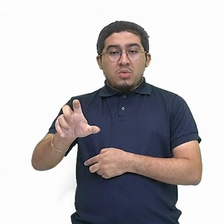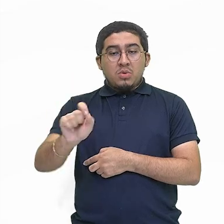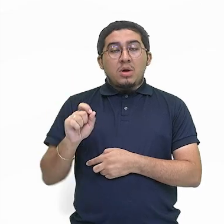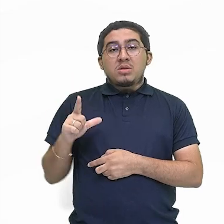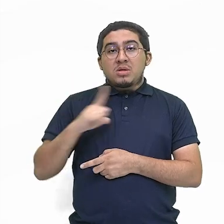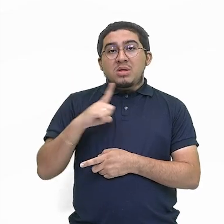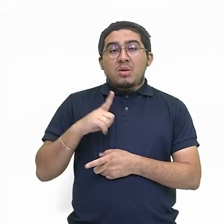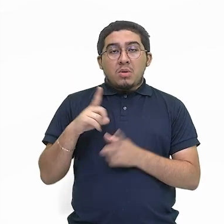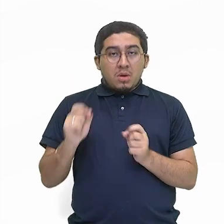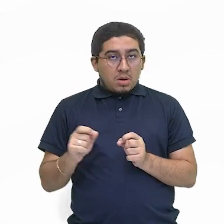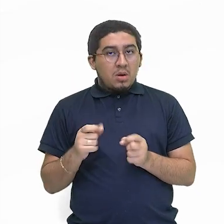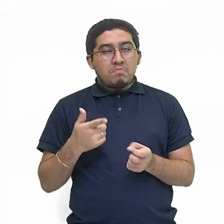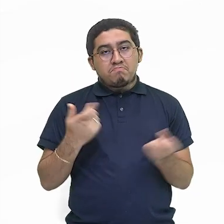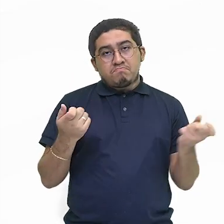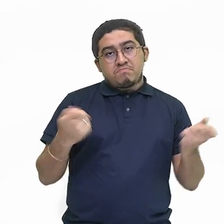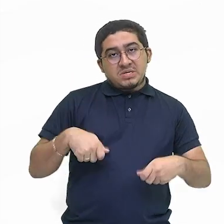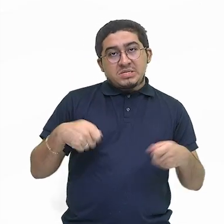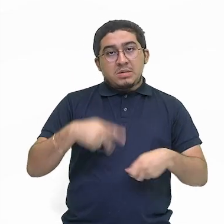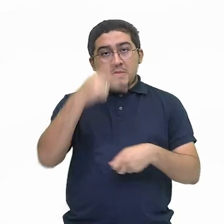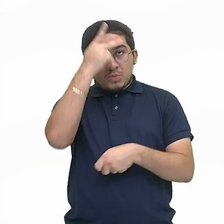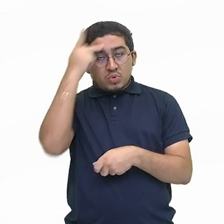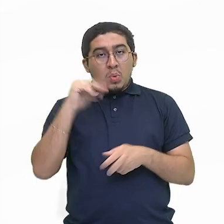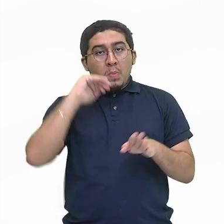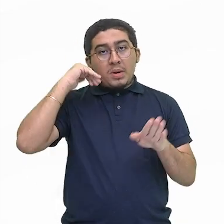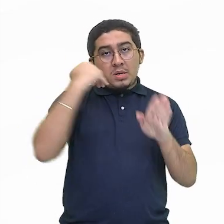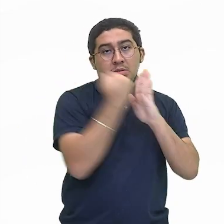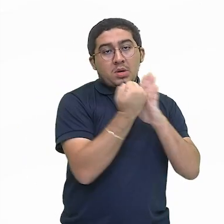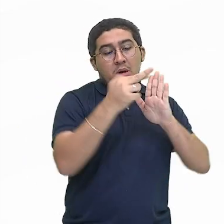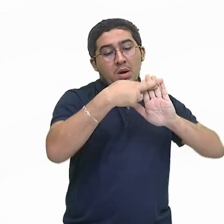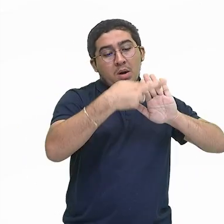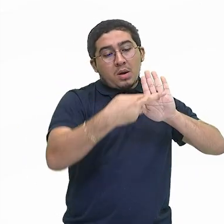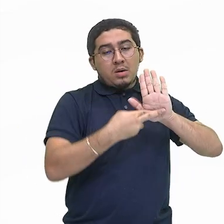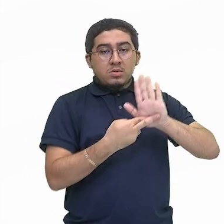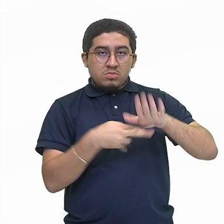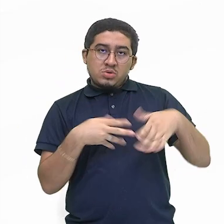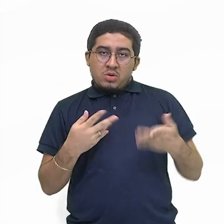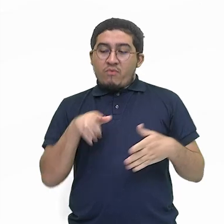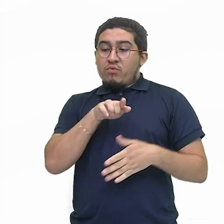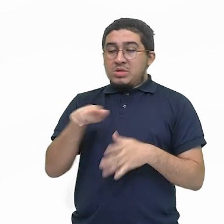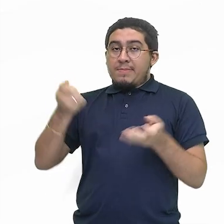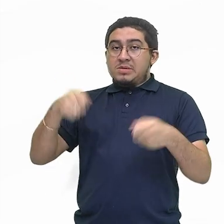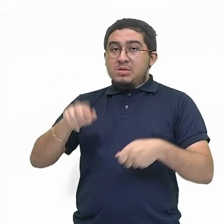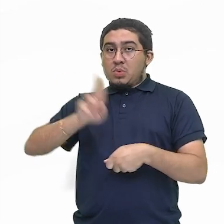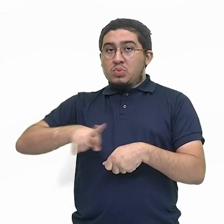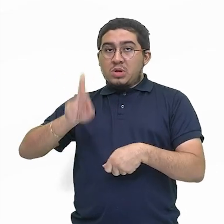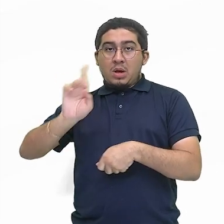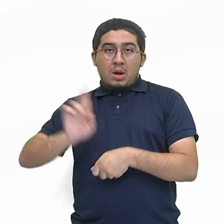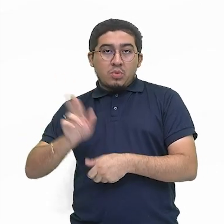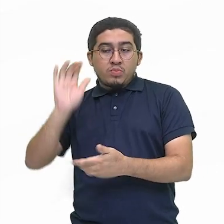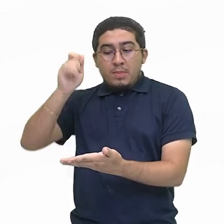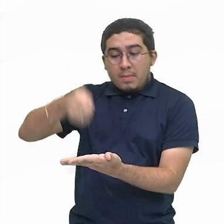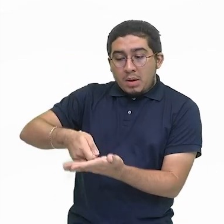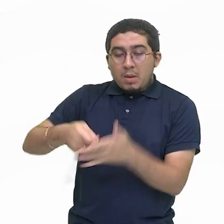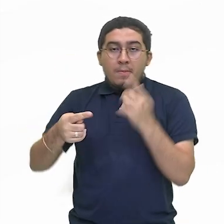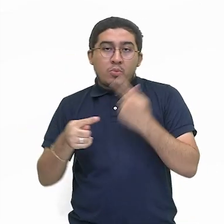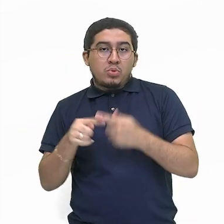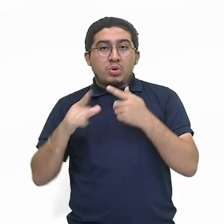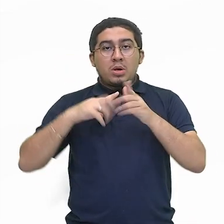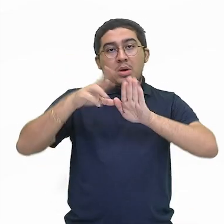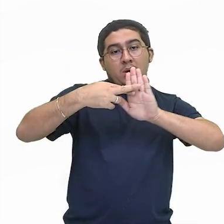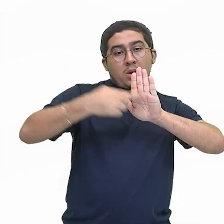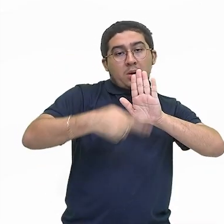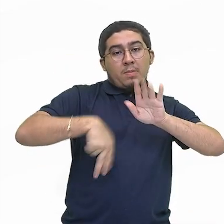que respeitem as regras. Então, você vai ter que usar o real porque você vive aqui, então tem normas para isso. E